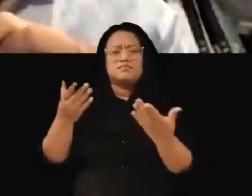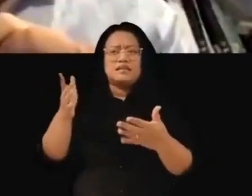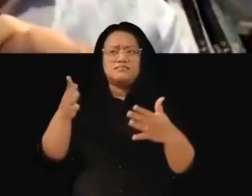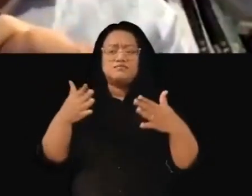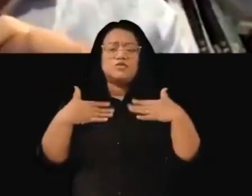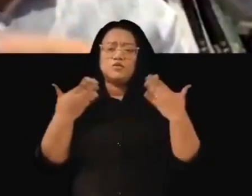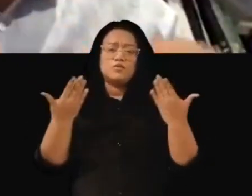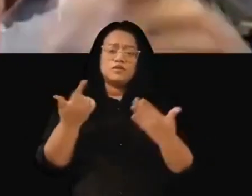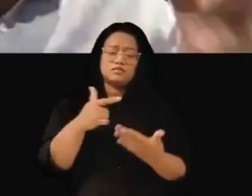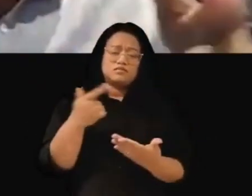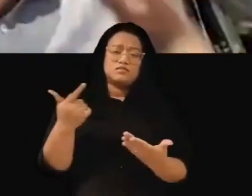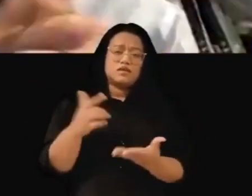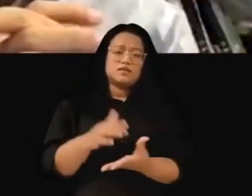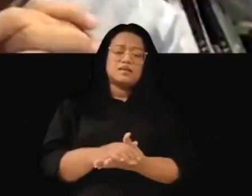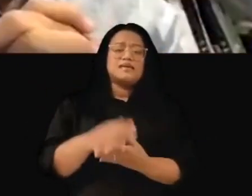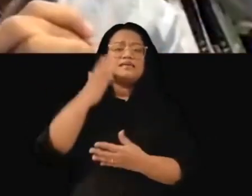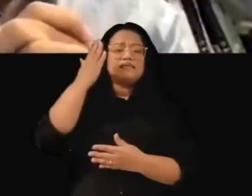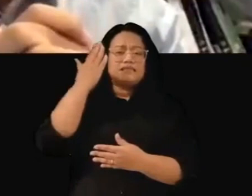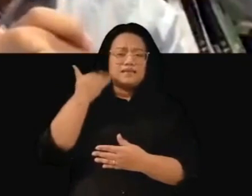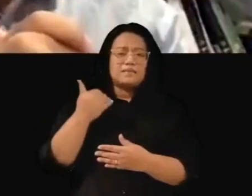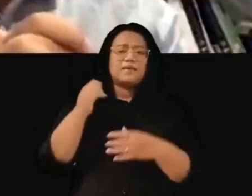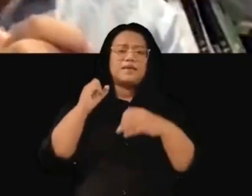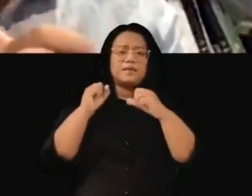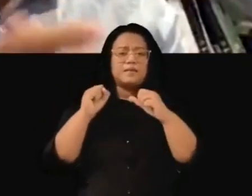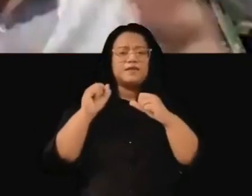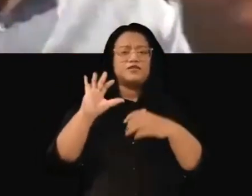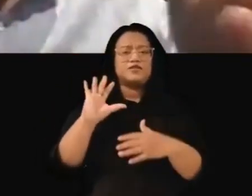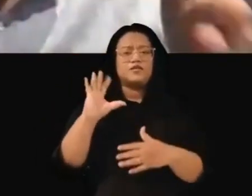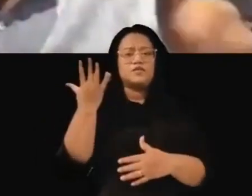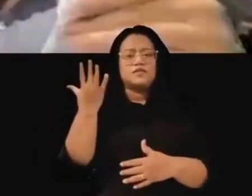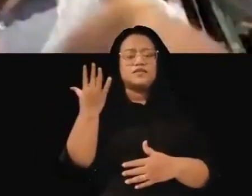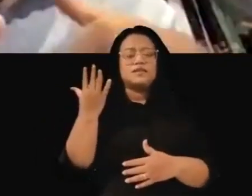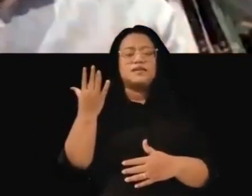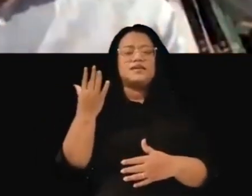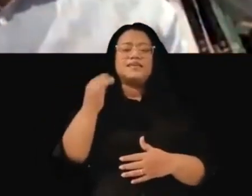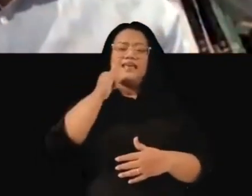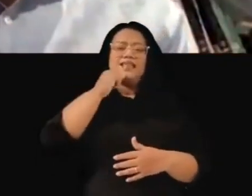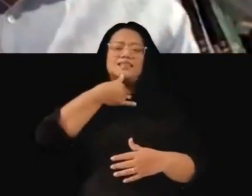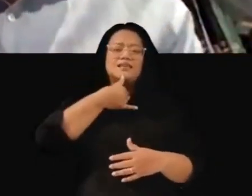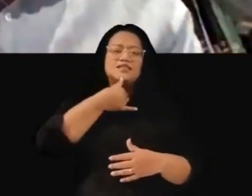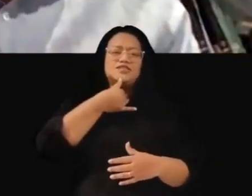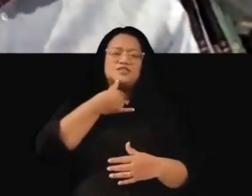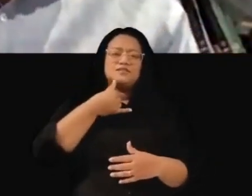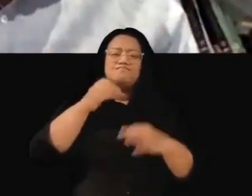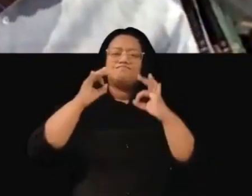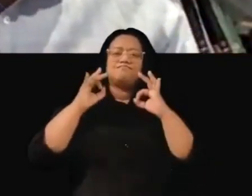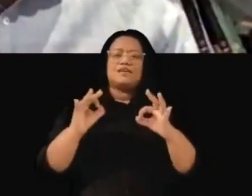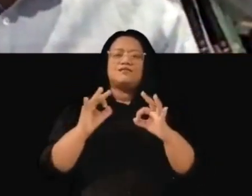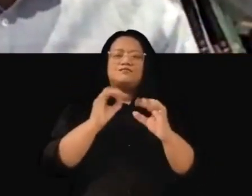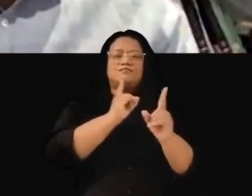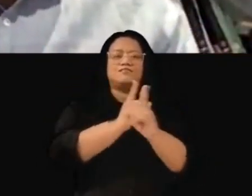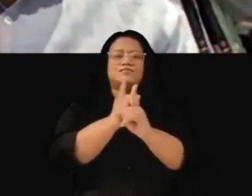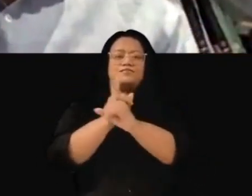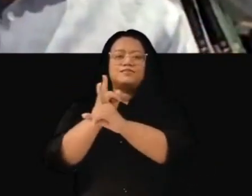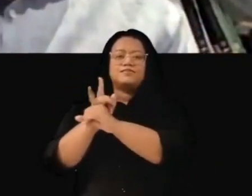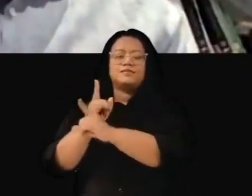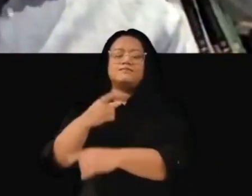infelizmente, né? Nós sabíamos que isso poderia vir a ocorrer e, lamentavelmente, estamos confirmando essa